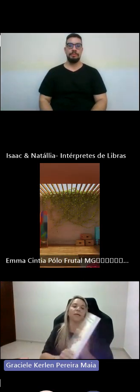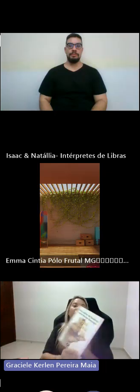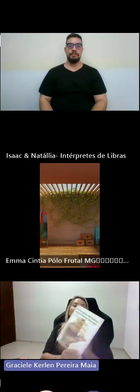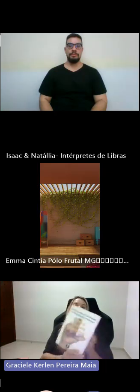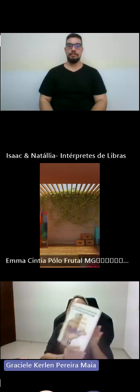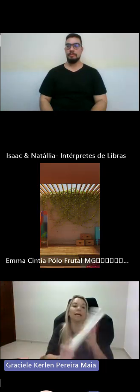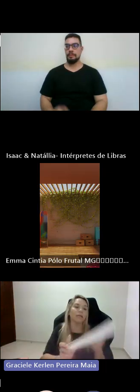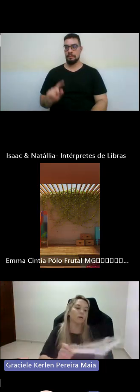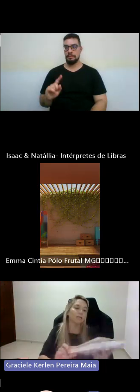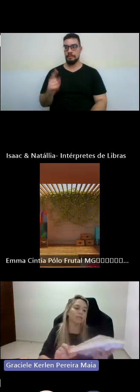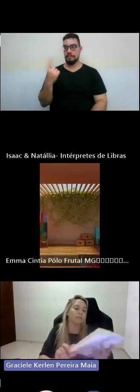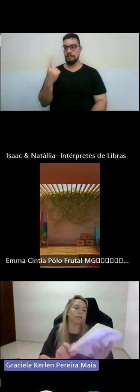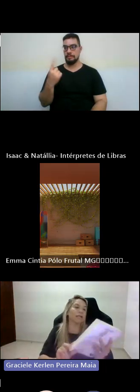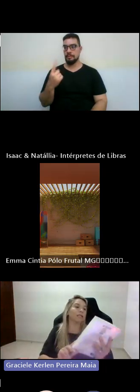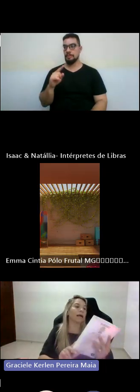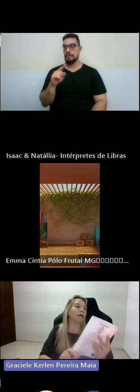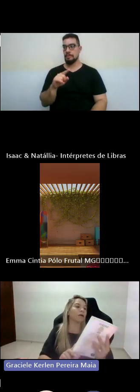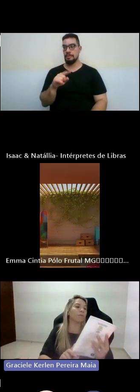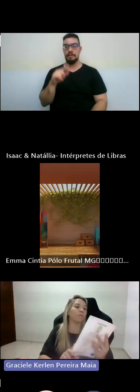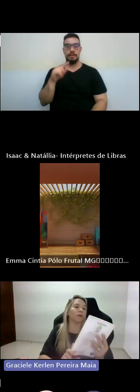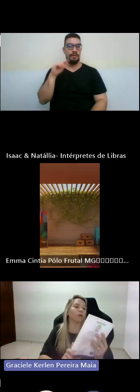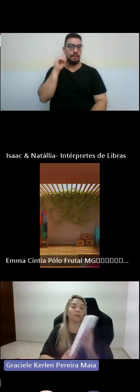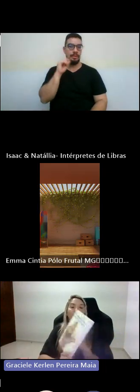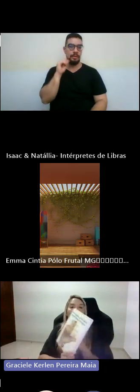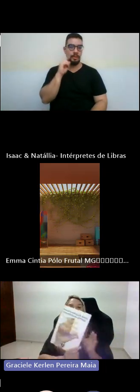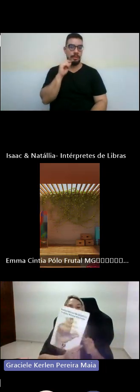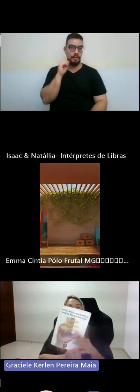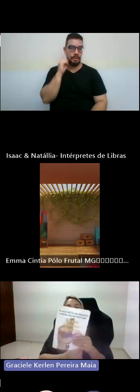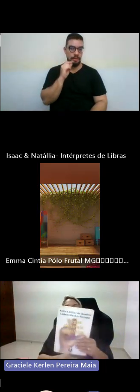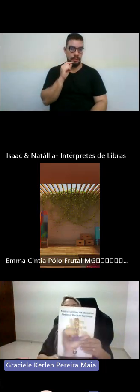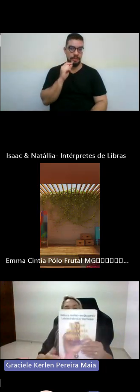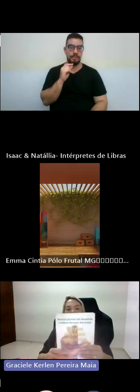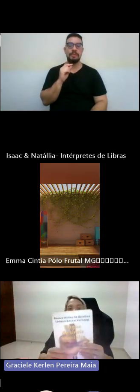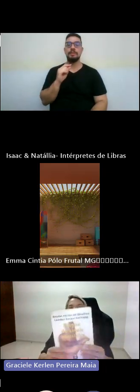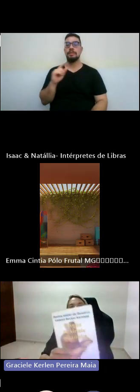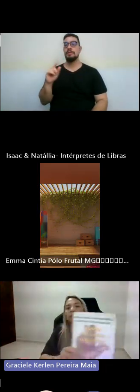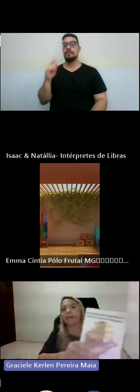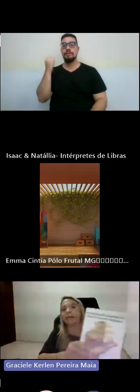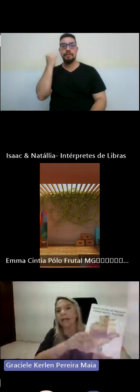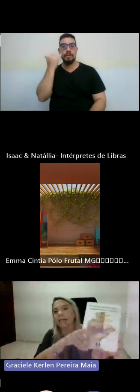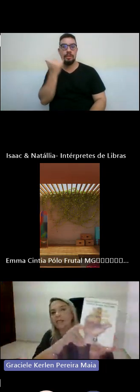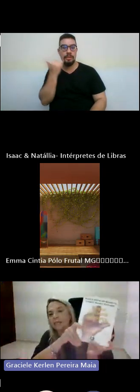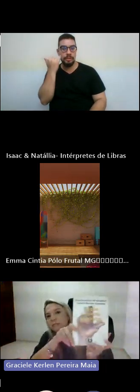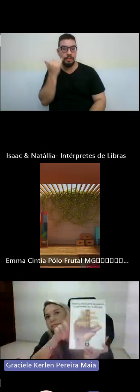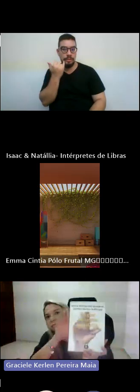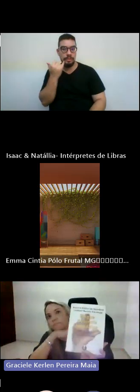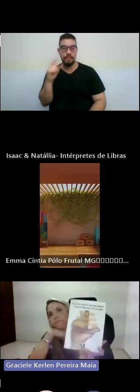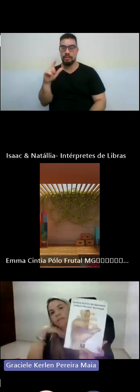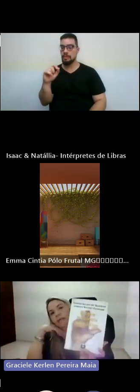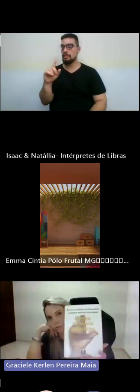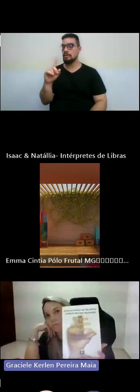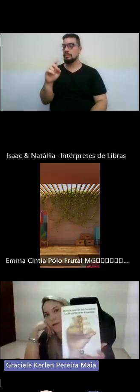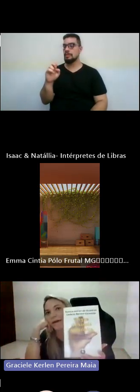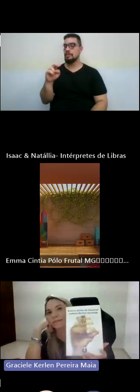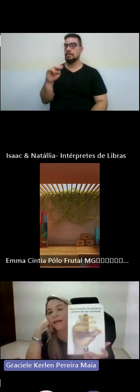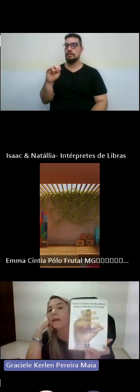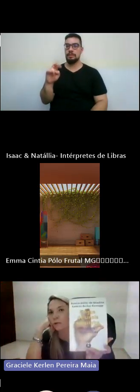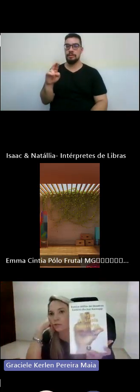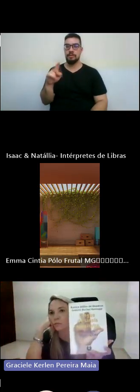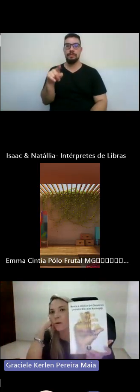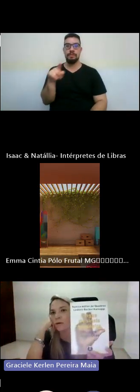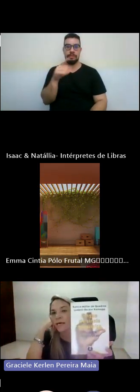edição. Ele é da Ronice Miller e da Carnop, da Lodelir. Quem não tem ele ainda, a gente poderia